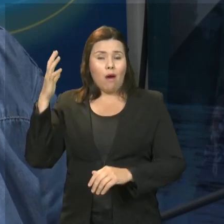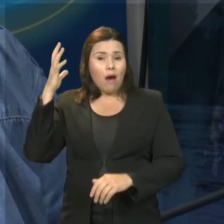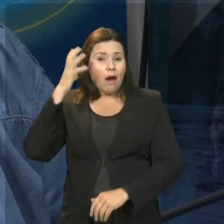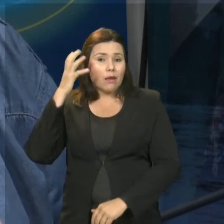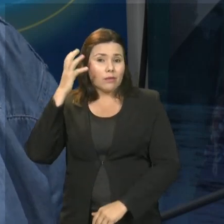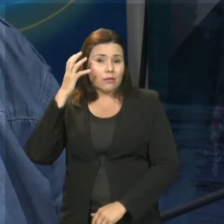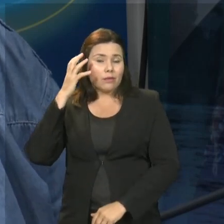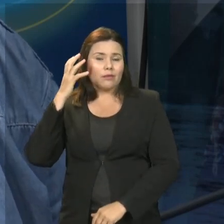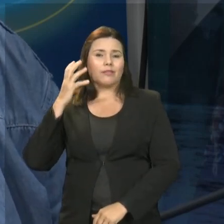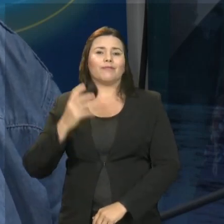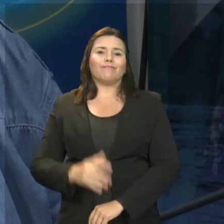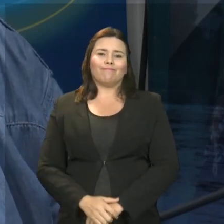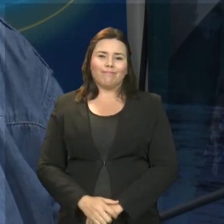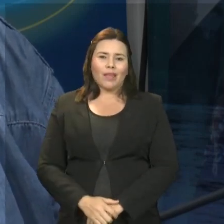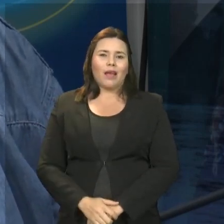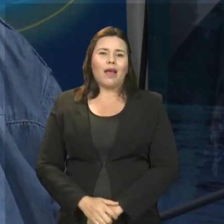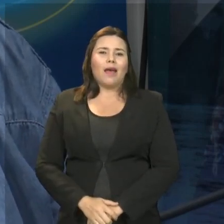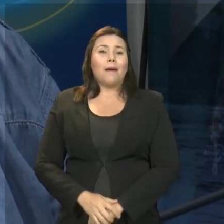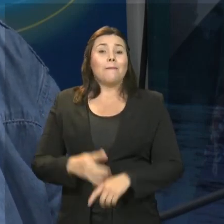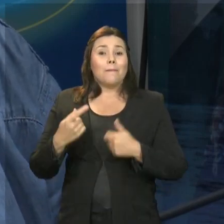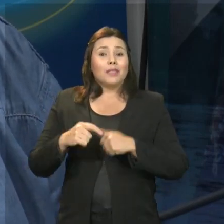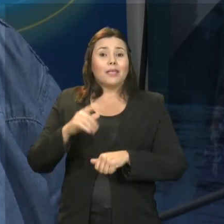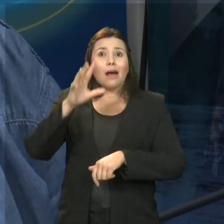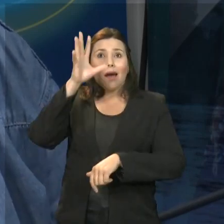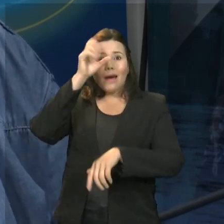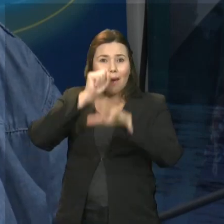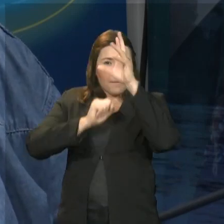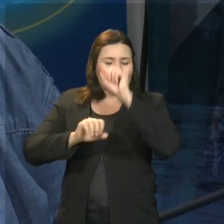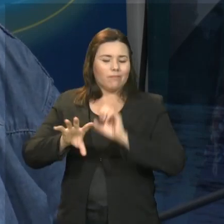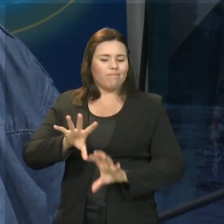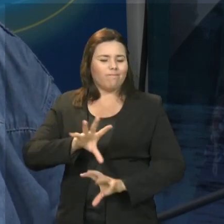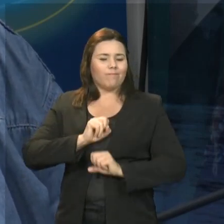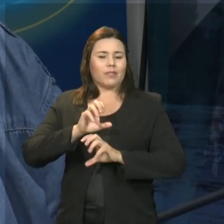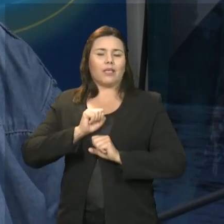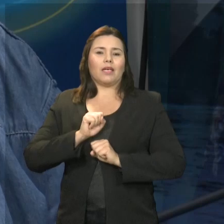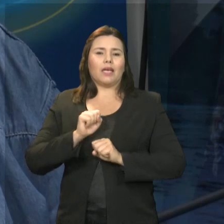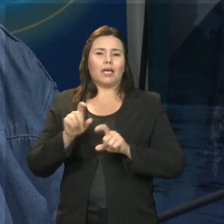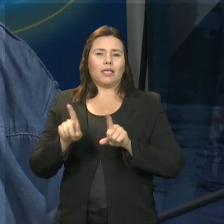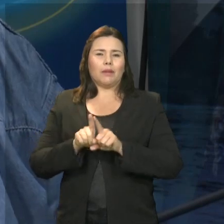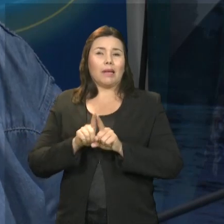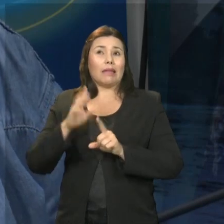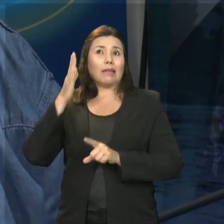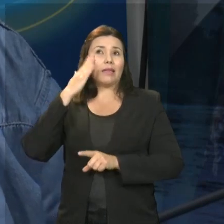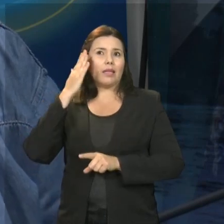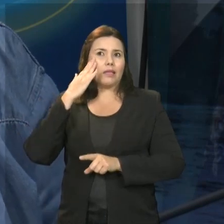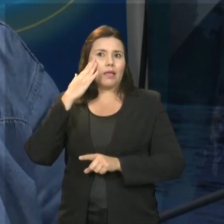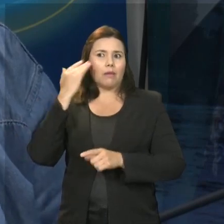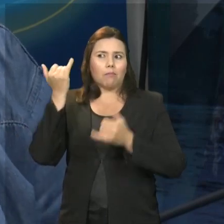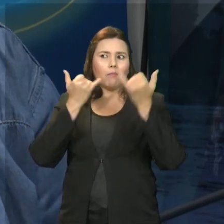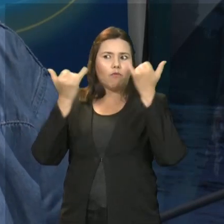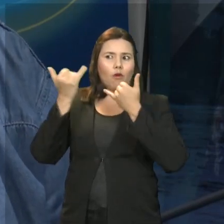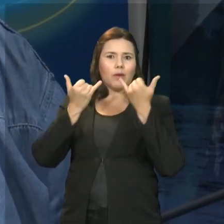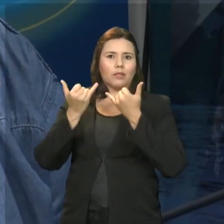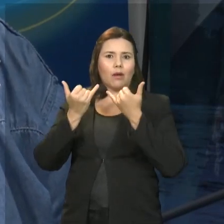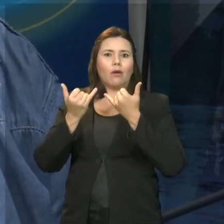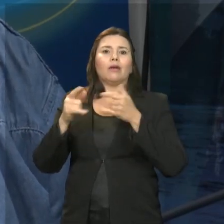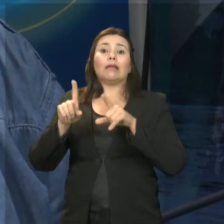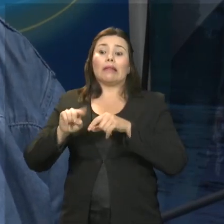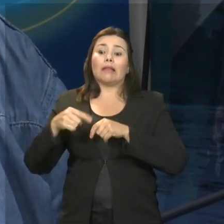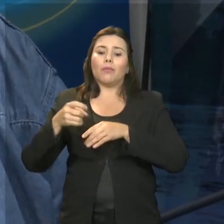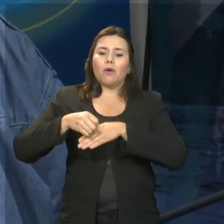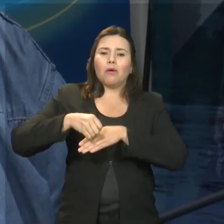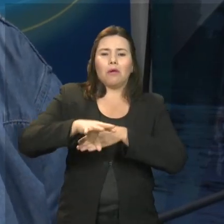essa diversidade, né, de interpretar a notícia, seja ela política,